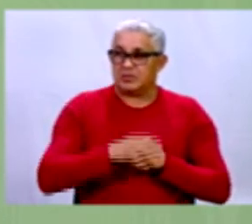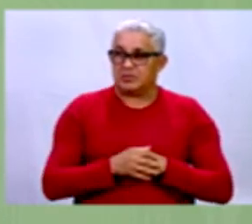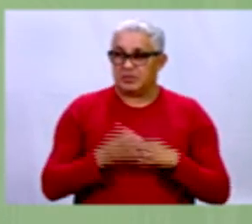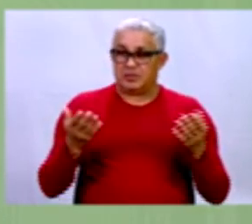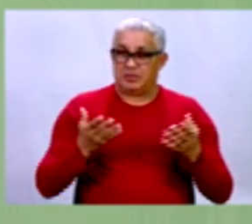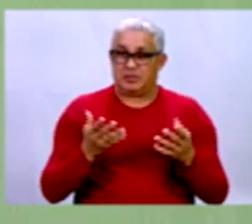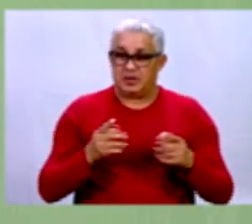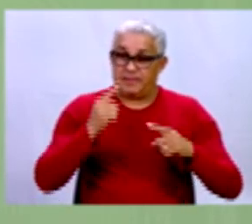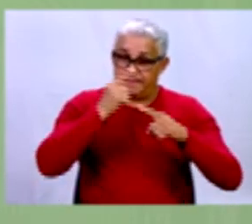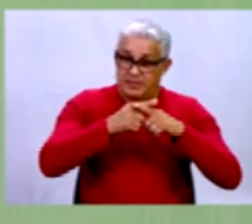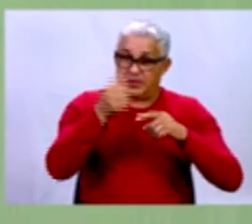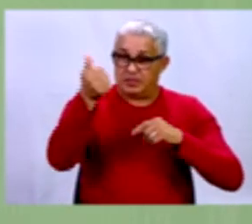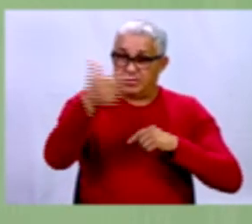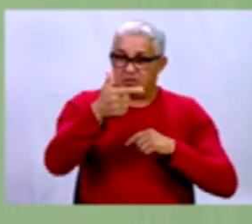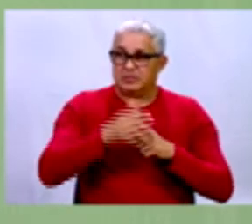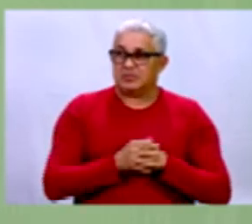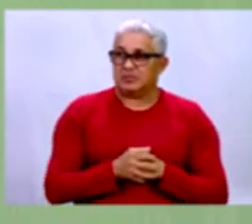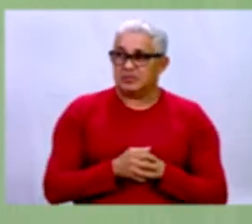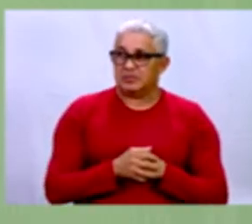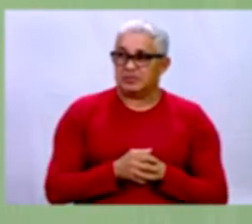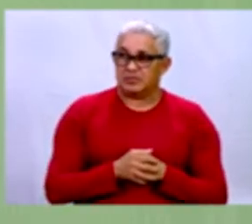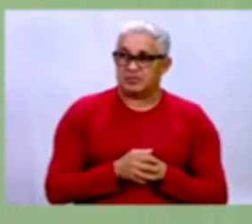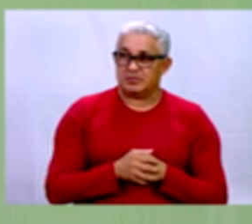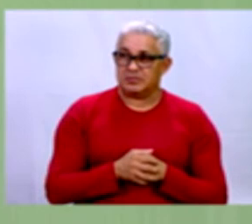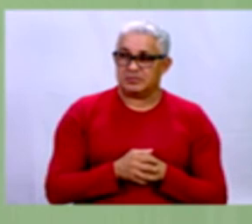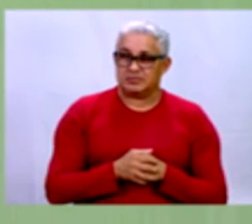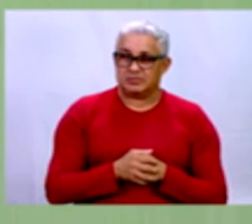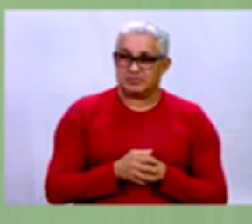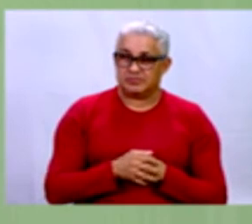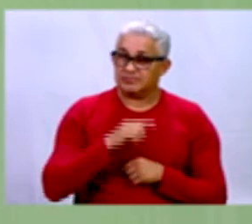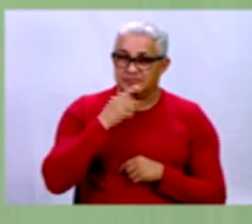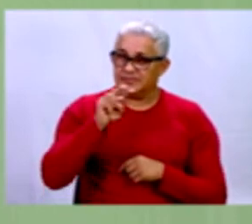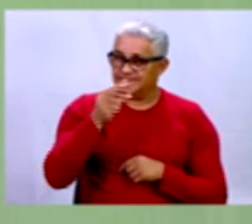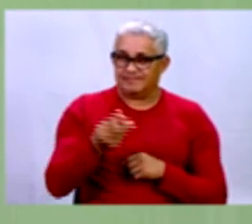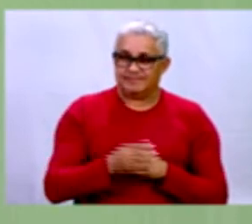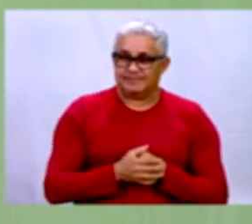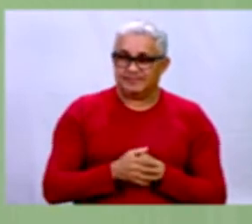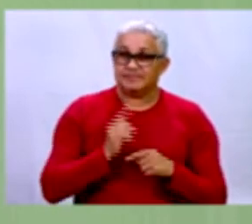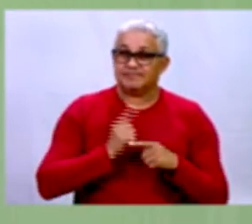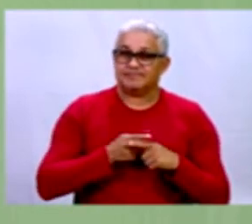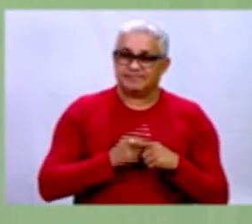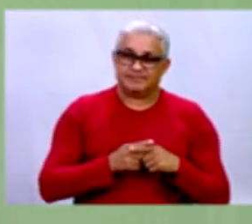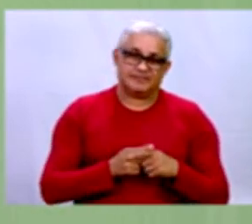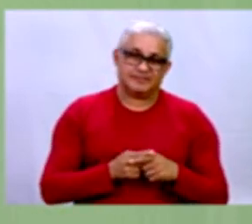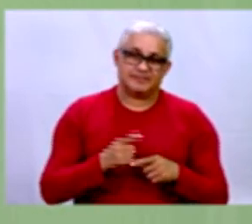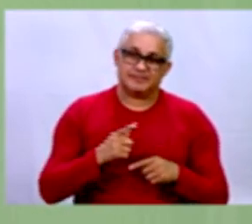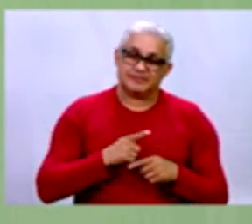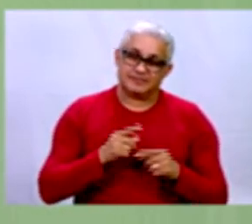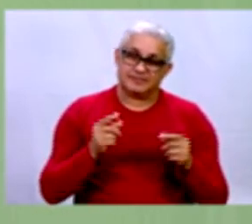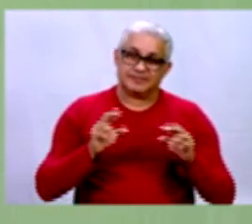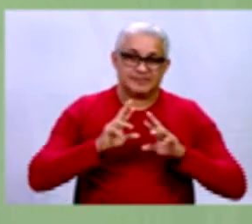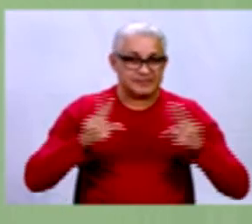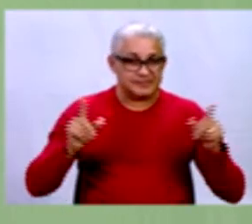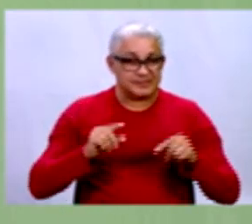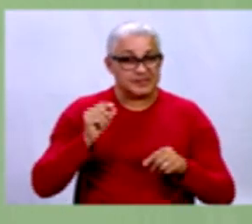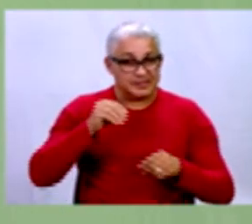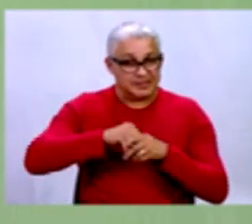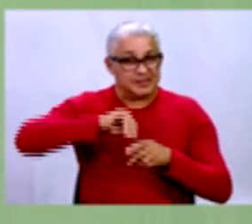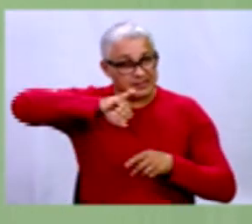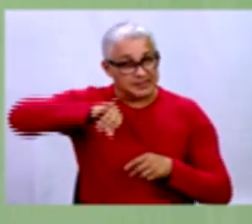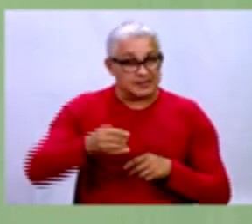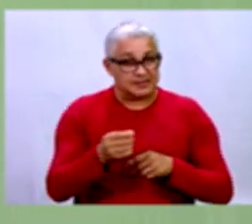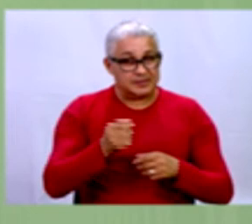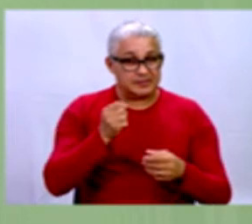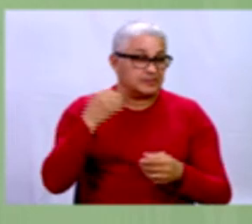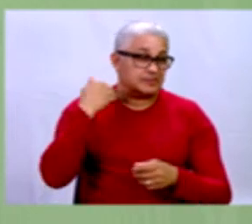236,55 e fazer vezes 12, não vai dar os 3.000. Por quê? Porque essa diferença é os juros que o banco pagou